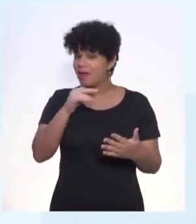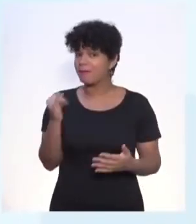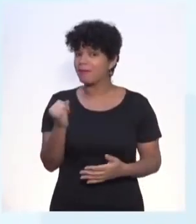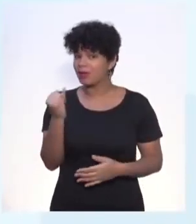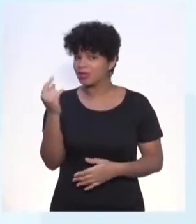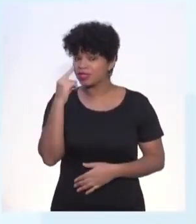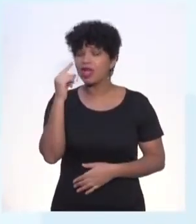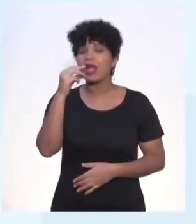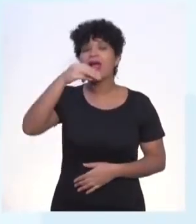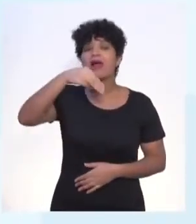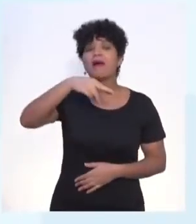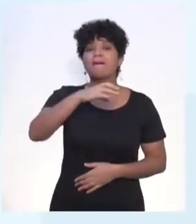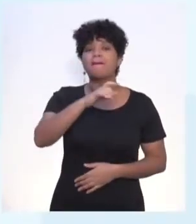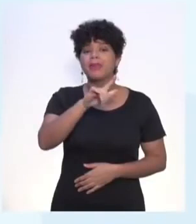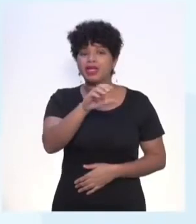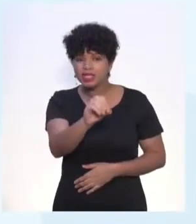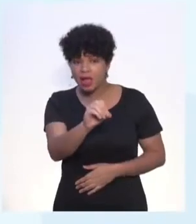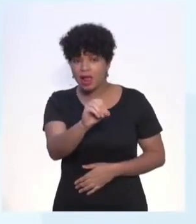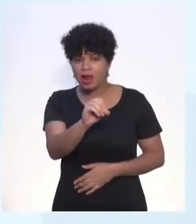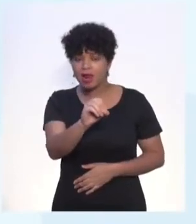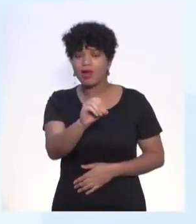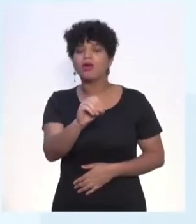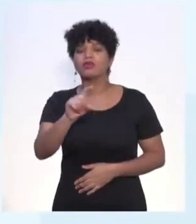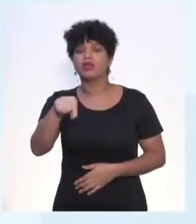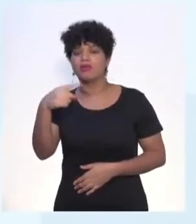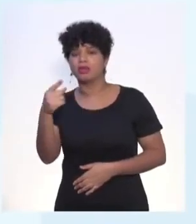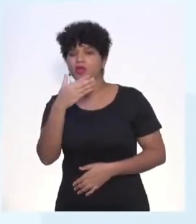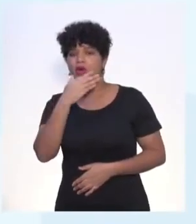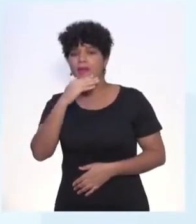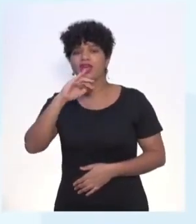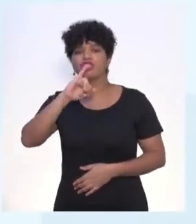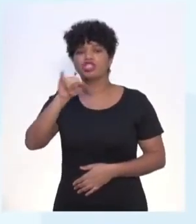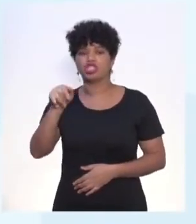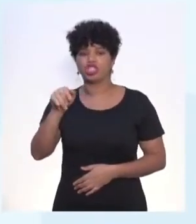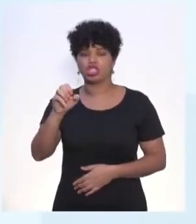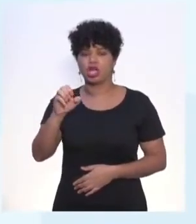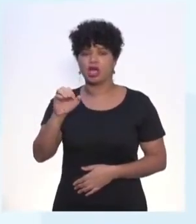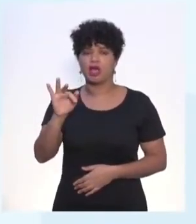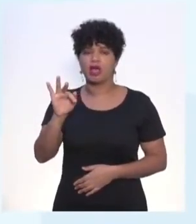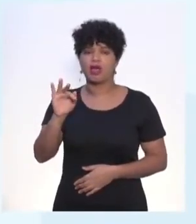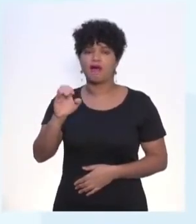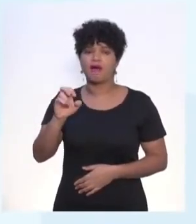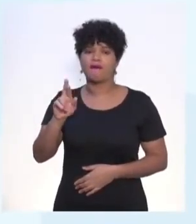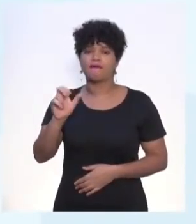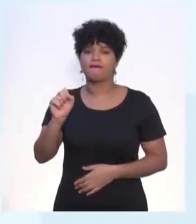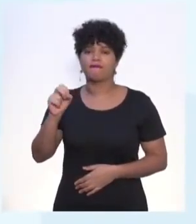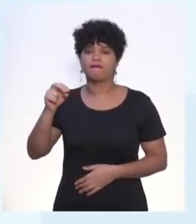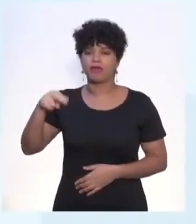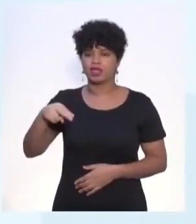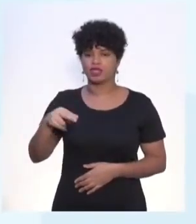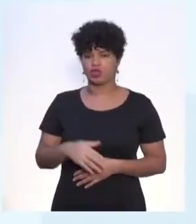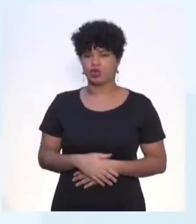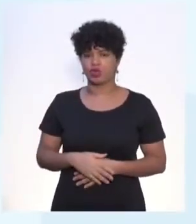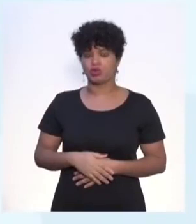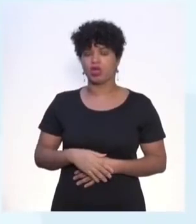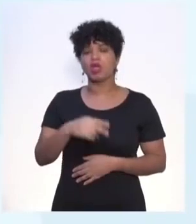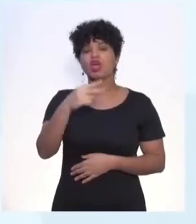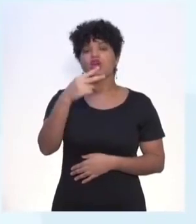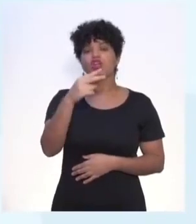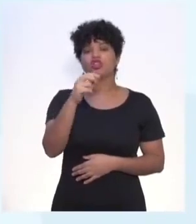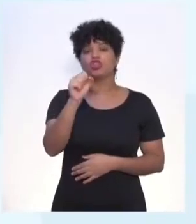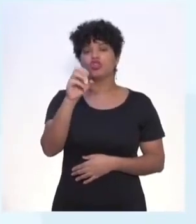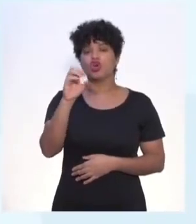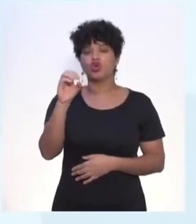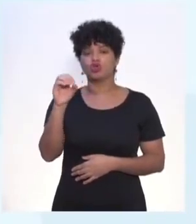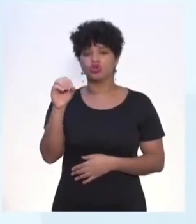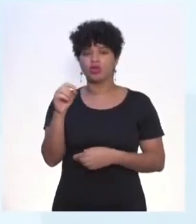e Jefferson. Marcelo, R$ 2.800, Jefferson, R$ 1.400, tranquilo, né? Então, o Marcelo ganha o